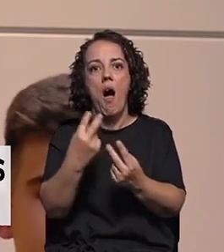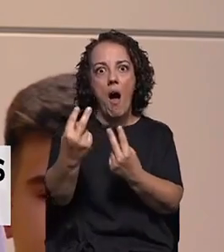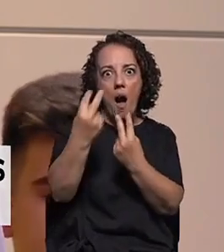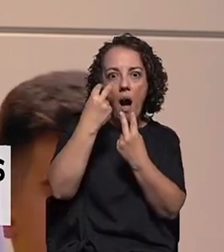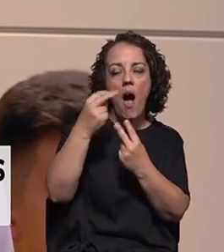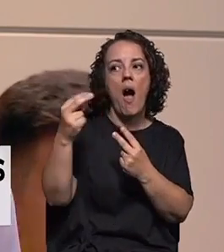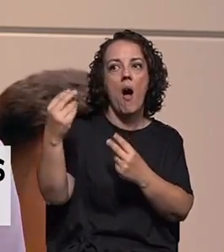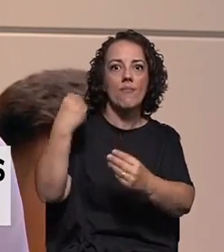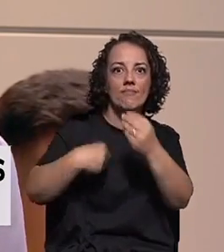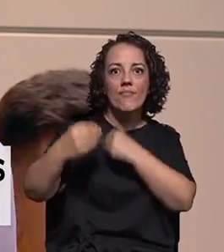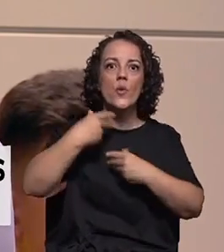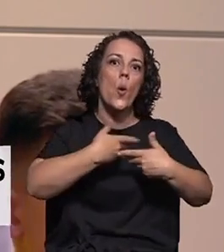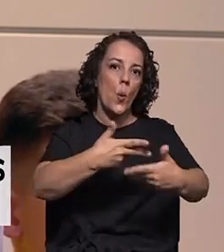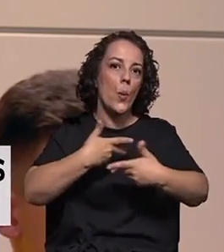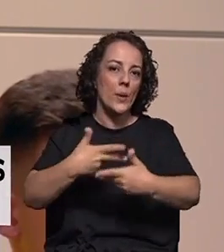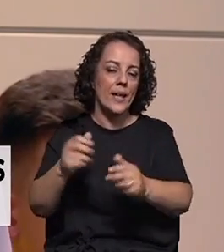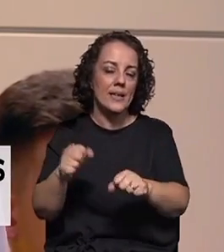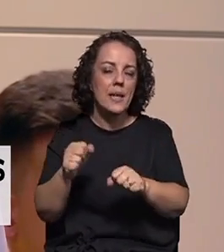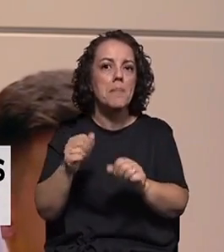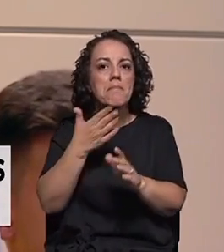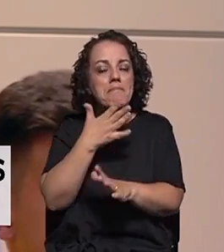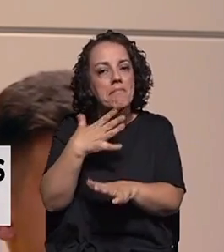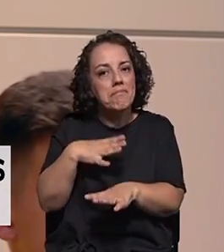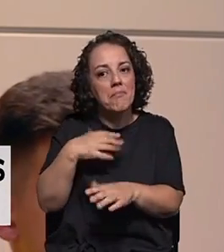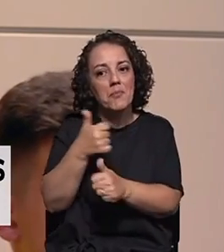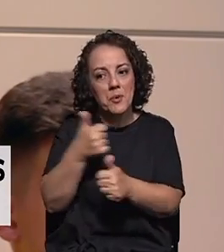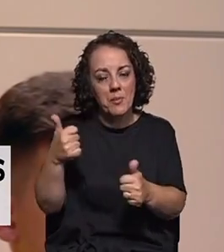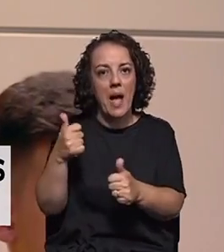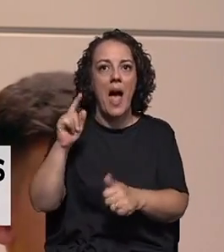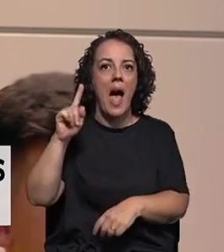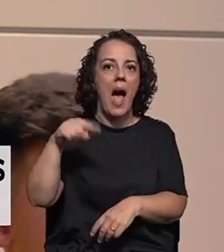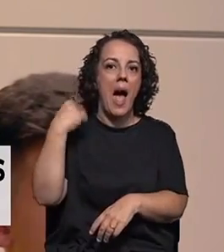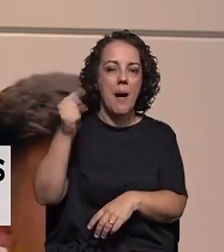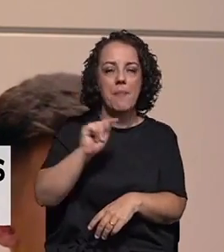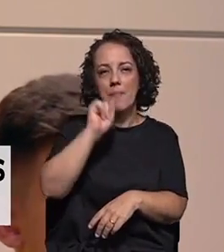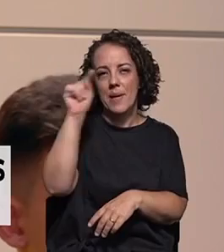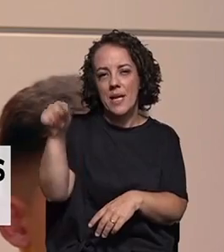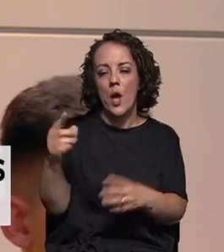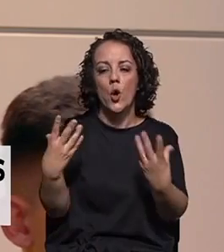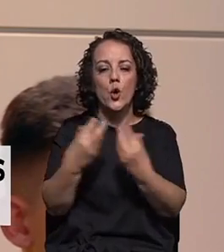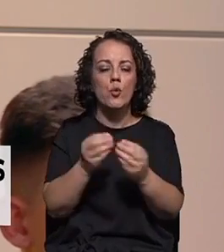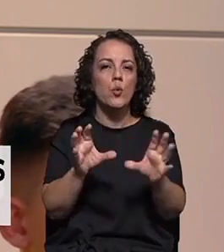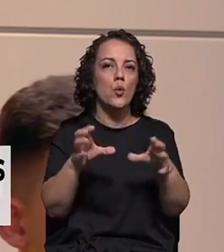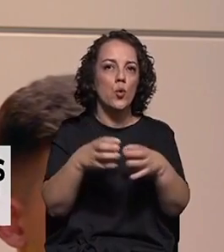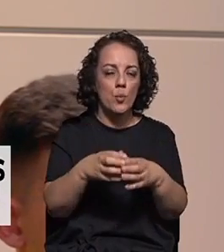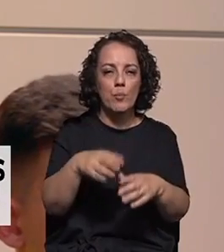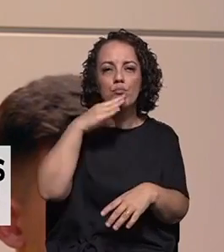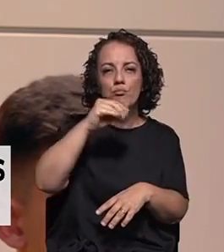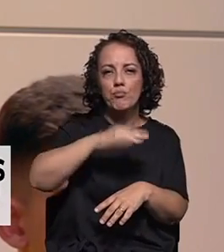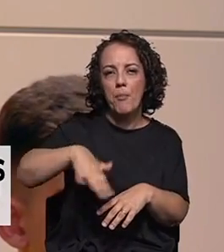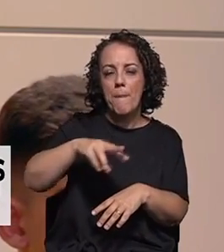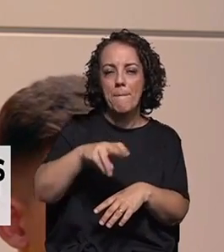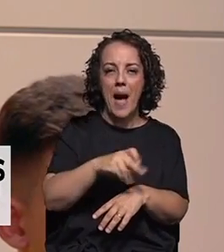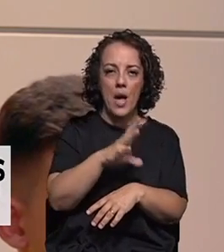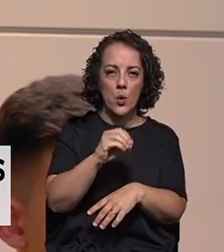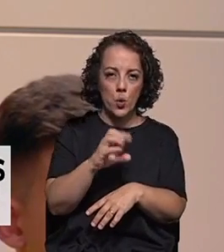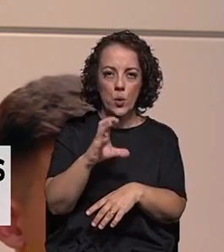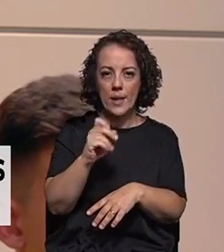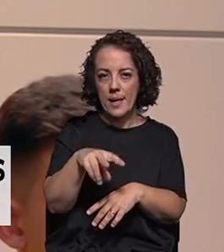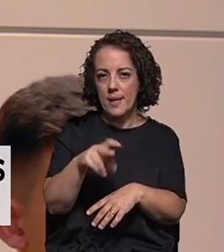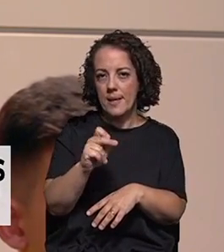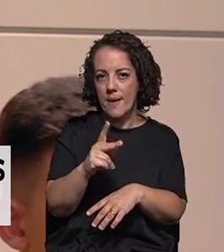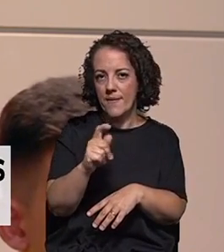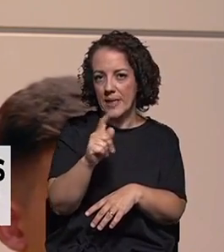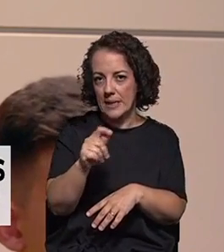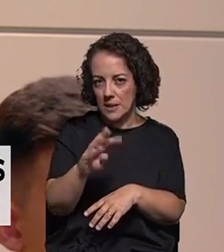mesmo. Claro. E felizmente está a correr muito bem. Amanhã vou estar em Sobretâmica com Sons do Minho, em Marco Canaves. Vai ser uma noite muito, muito boa. No